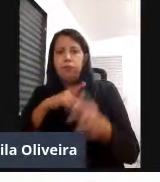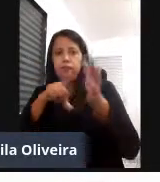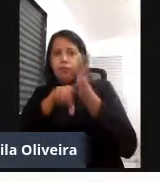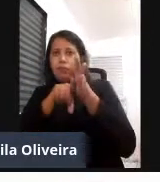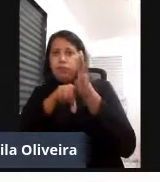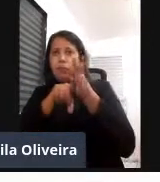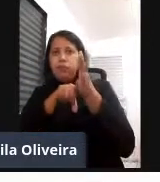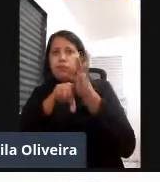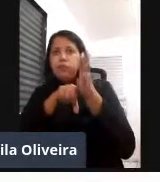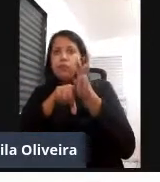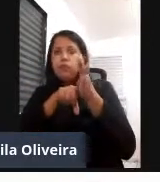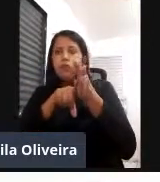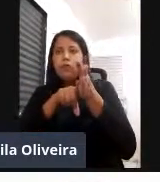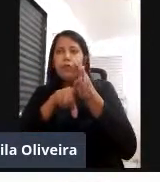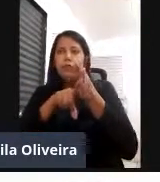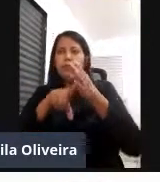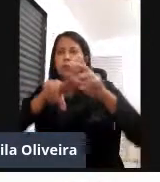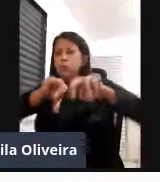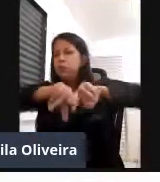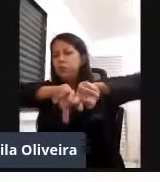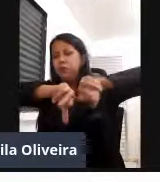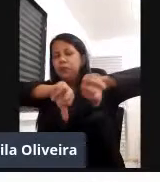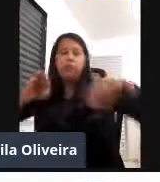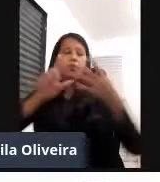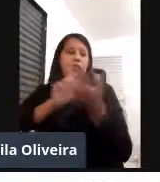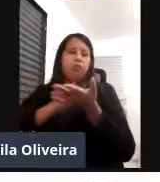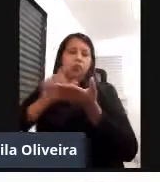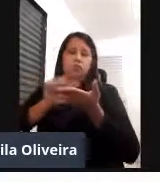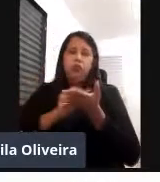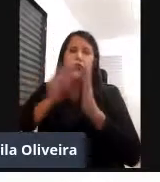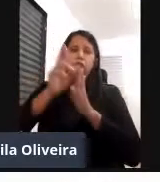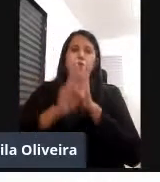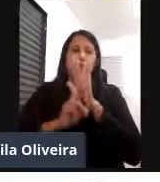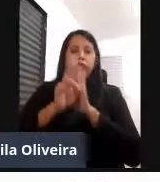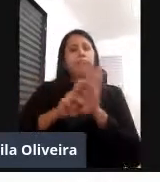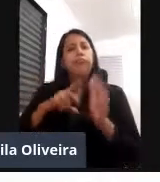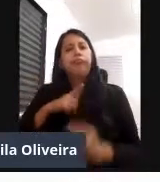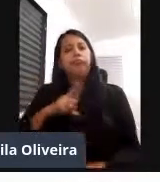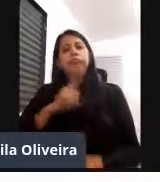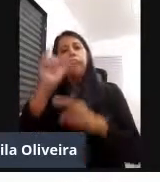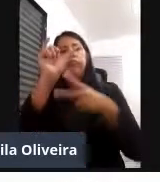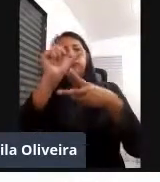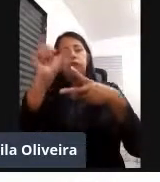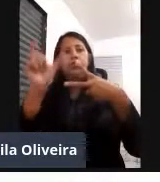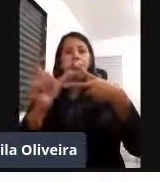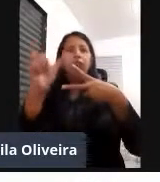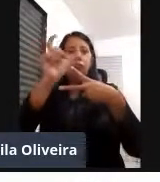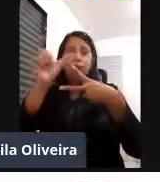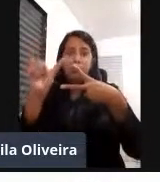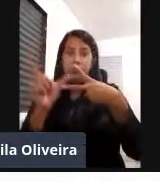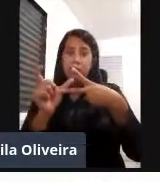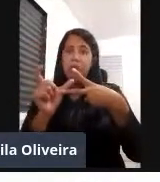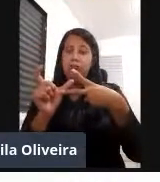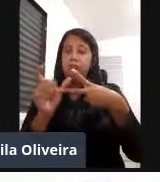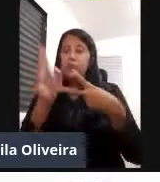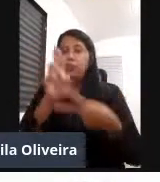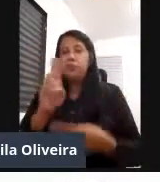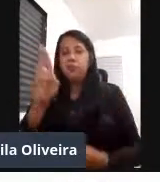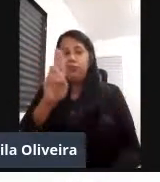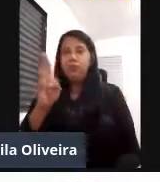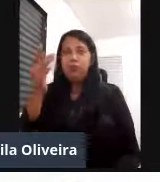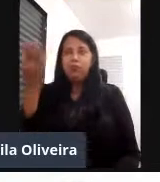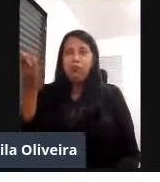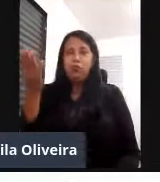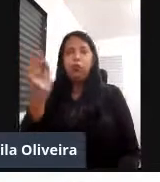teses, PDFs e tudo mais, que tem o termo dados governamentais e tecnologia.